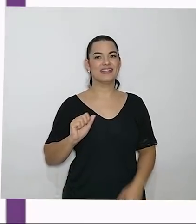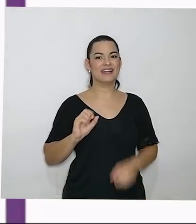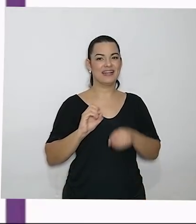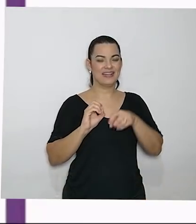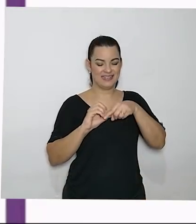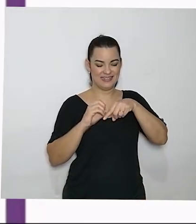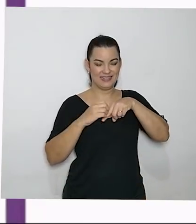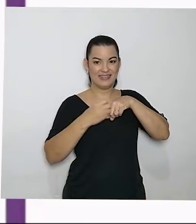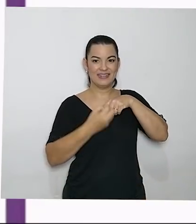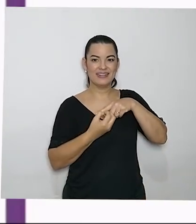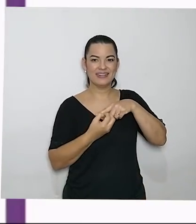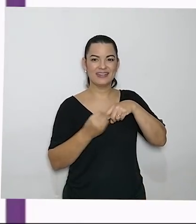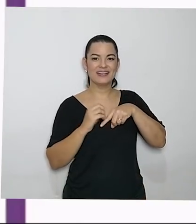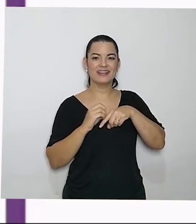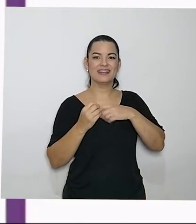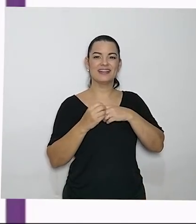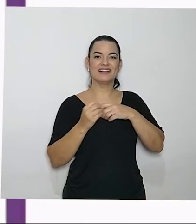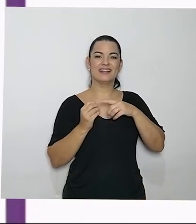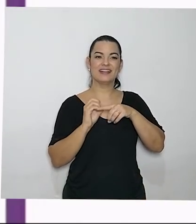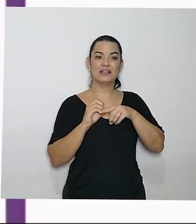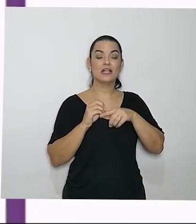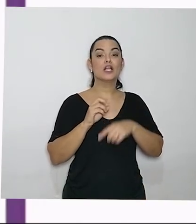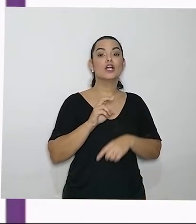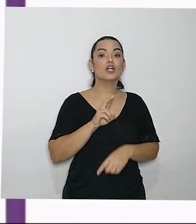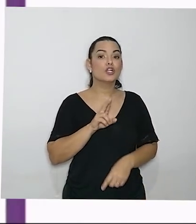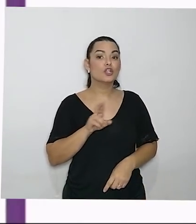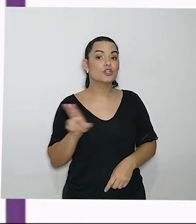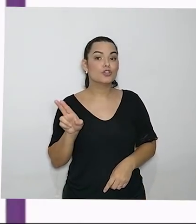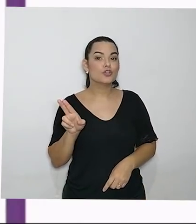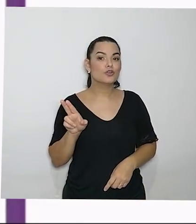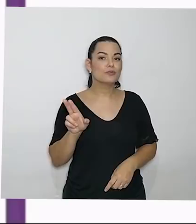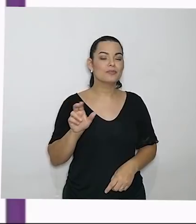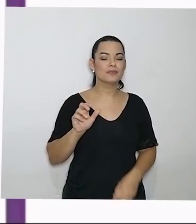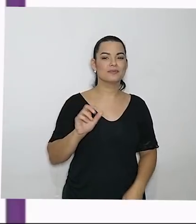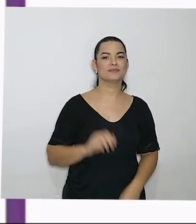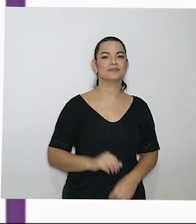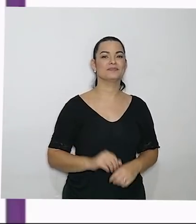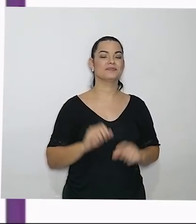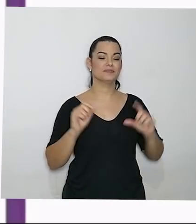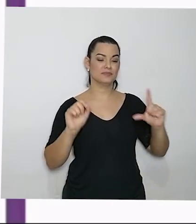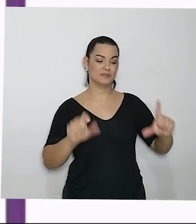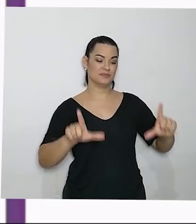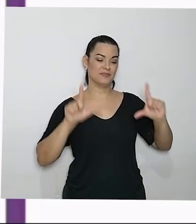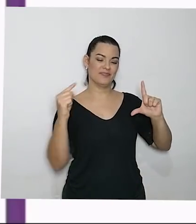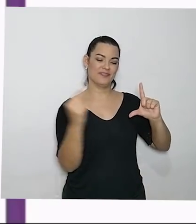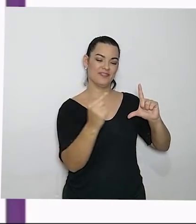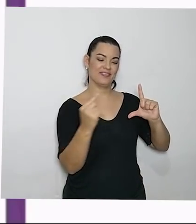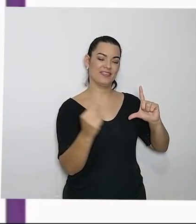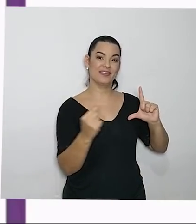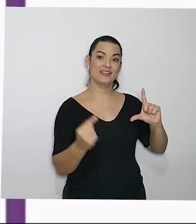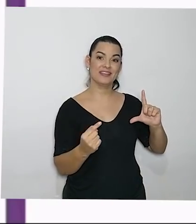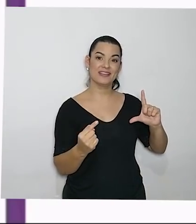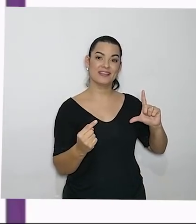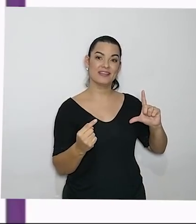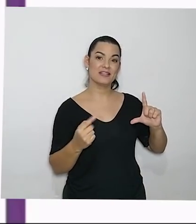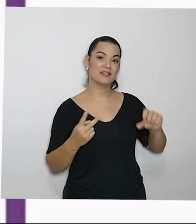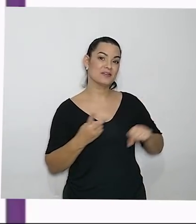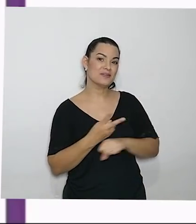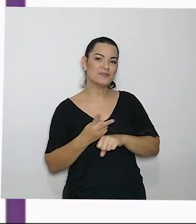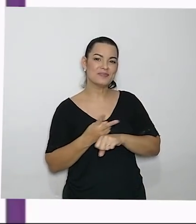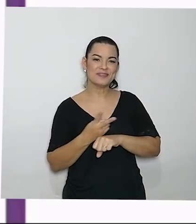amora. Põe o dedinho em cima do nome das frutas e vai falando amora